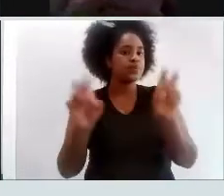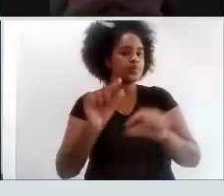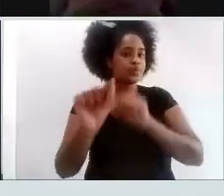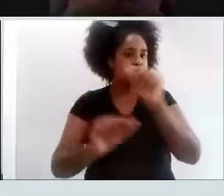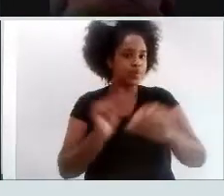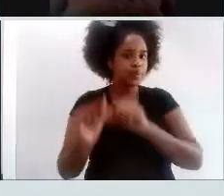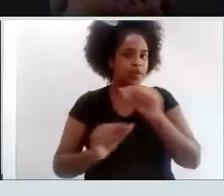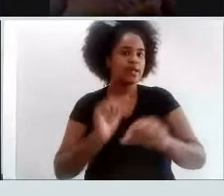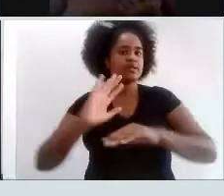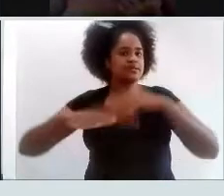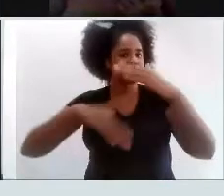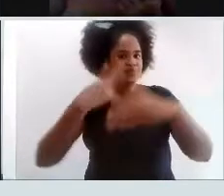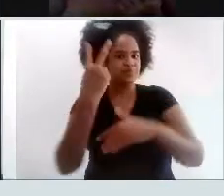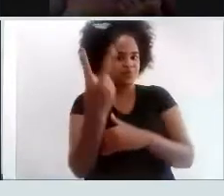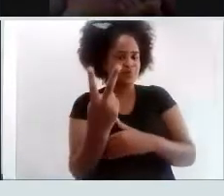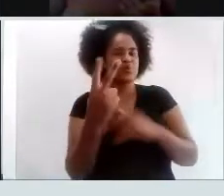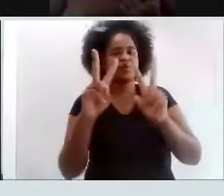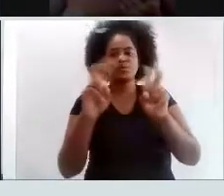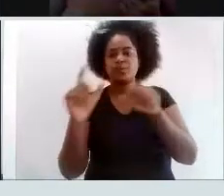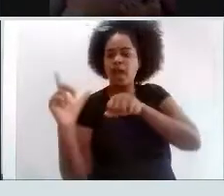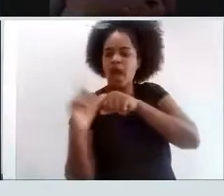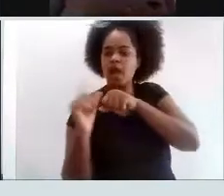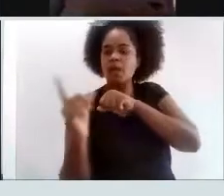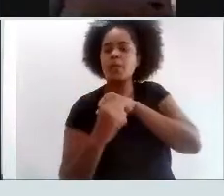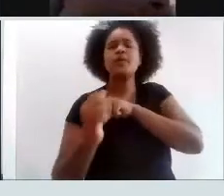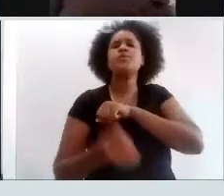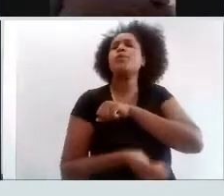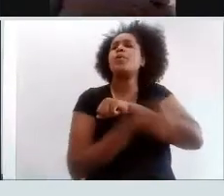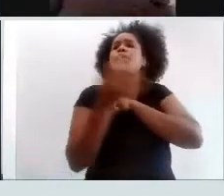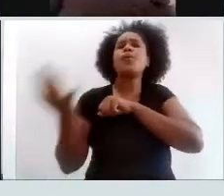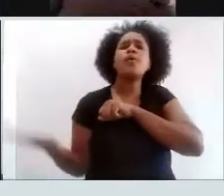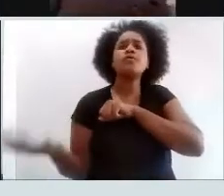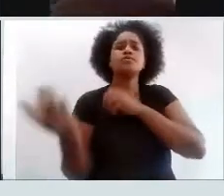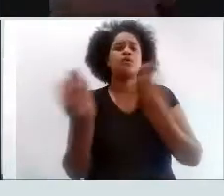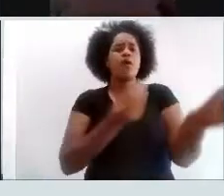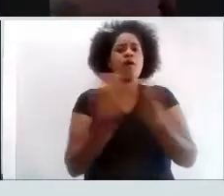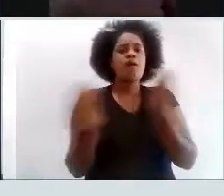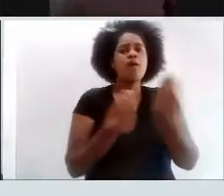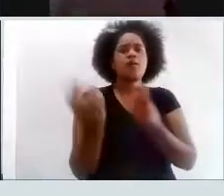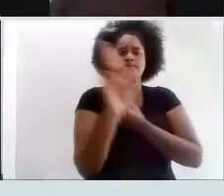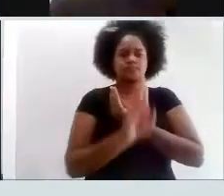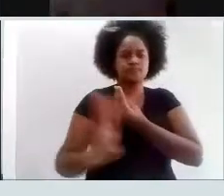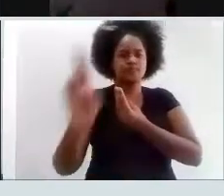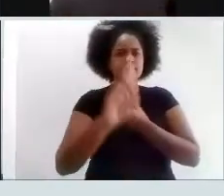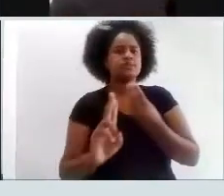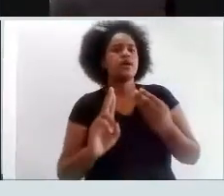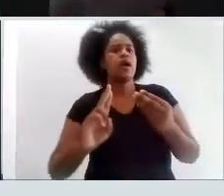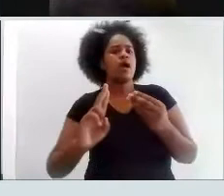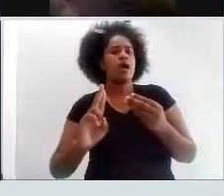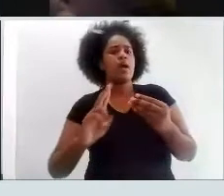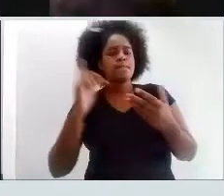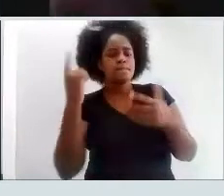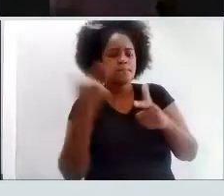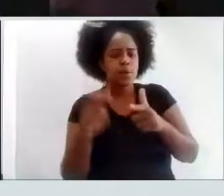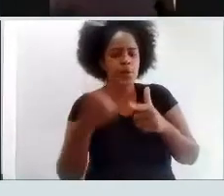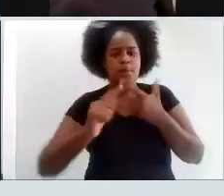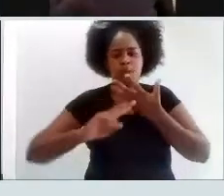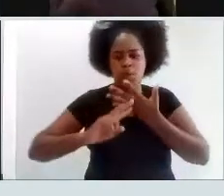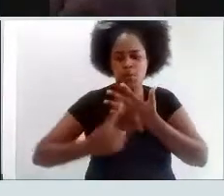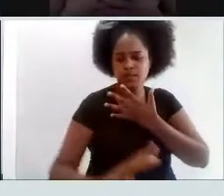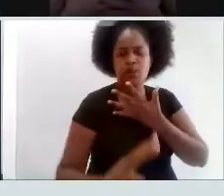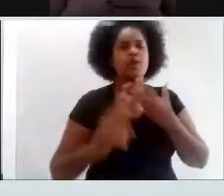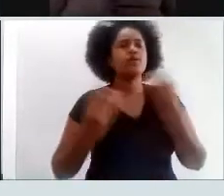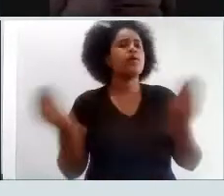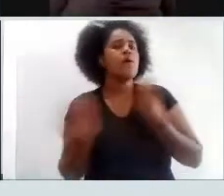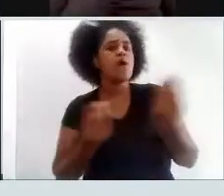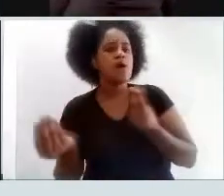estratégias argumentativas que a gente pode utilizar nesse desenvolvimento, né? Causa e causa, consequência e